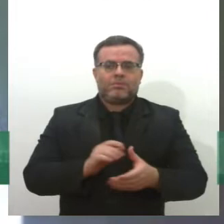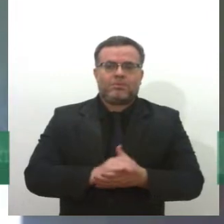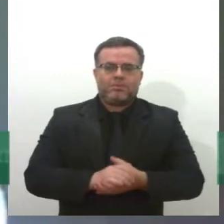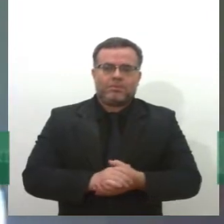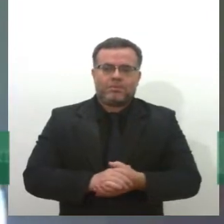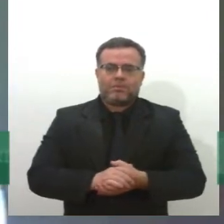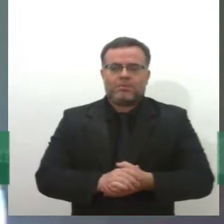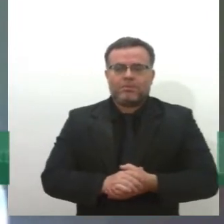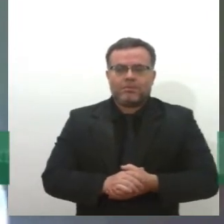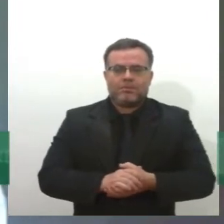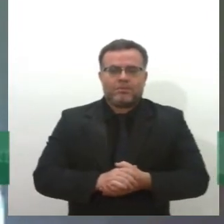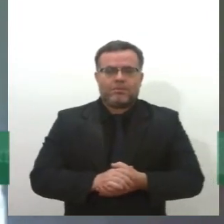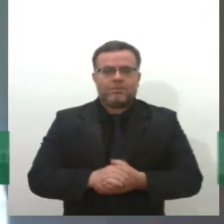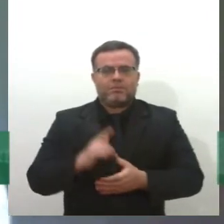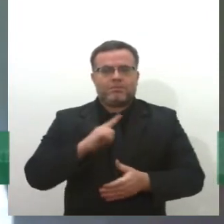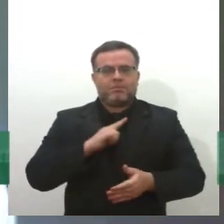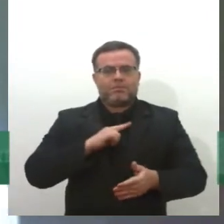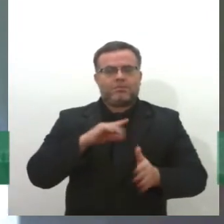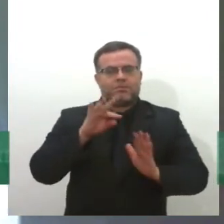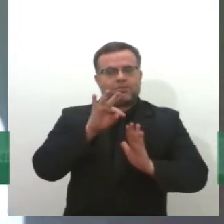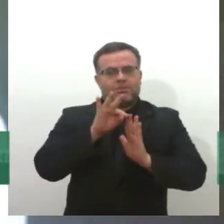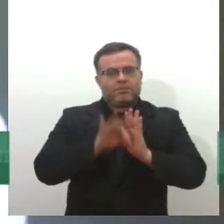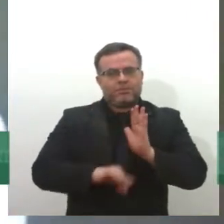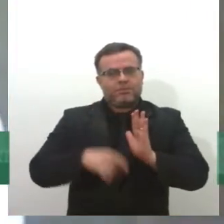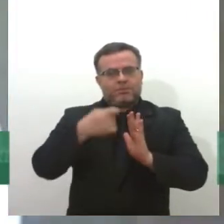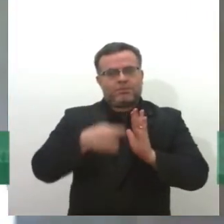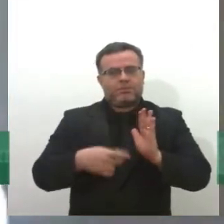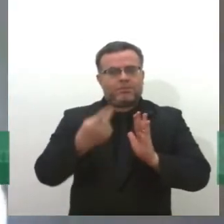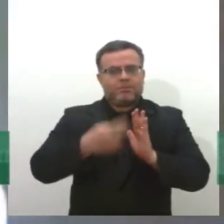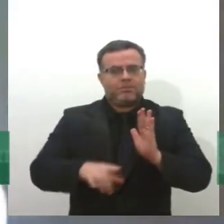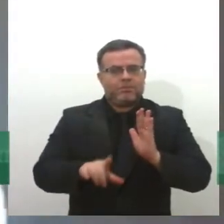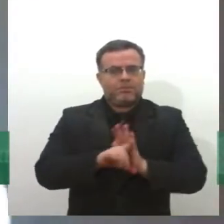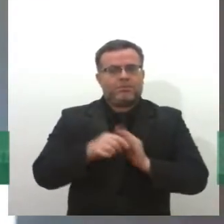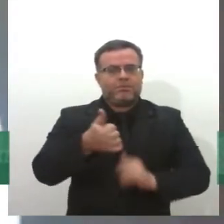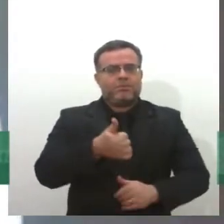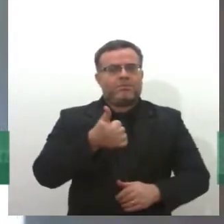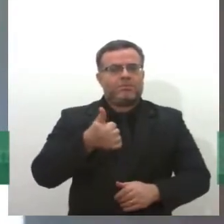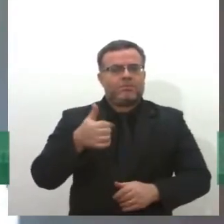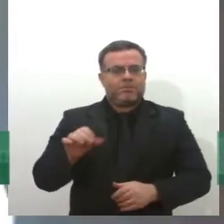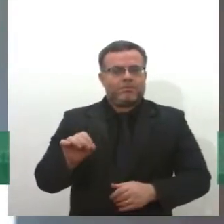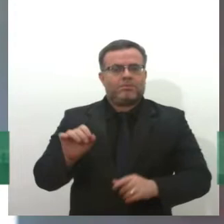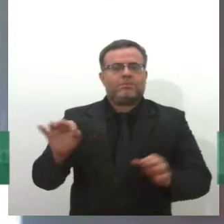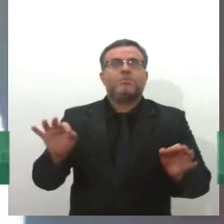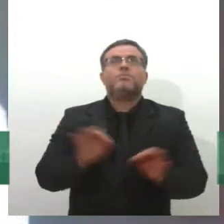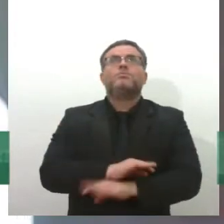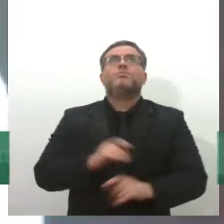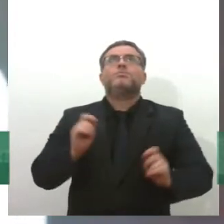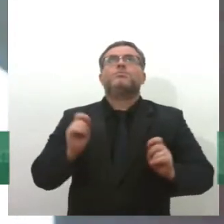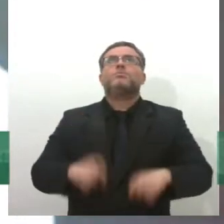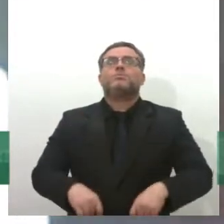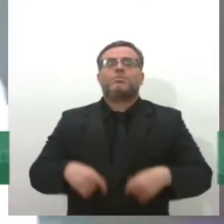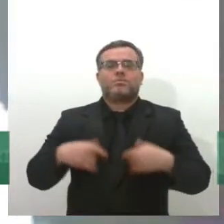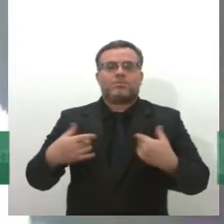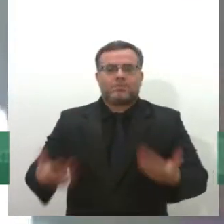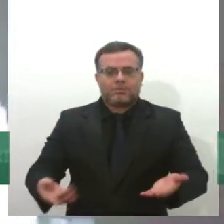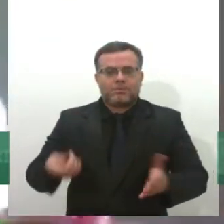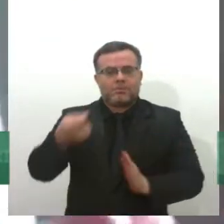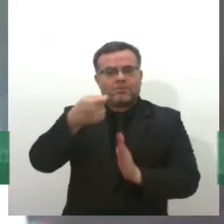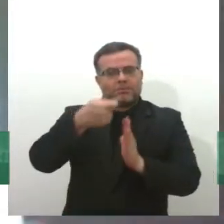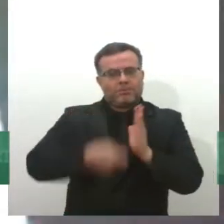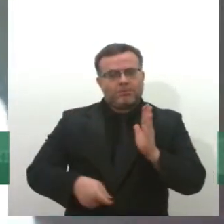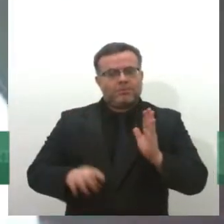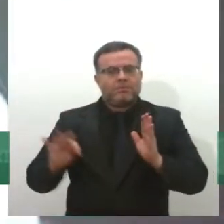que tem aí um texto pronto a ser votado da PEC 110, que foi construído em consenso com os